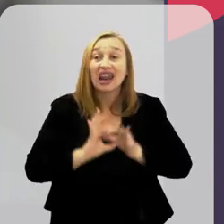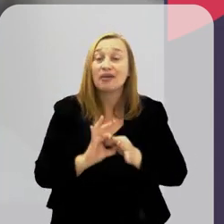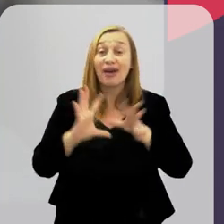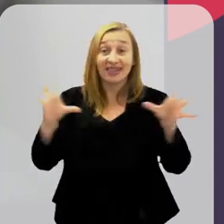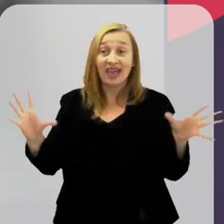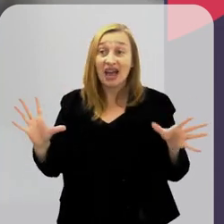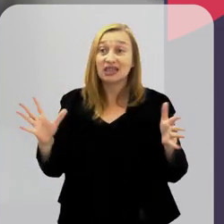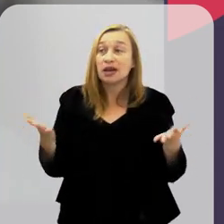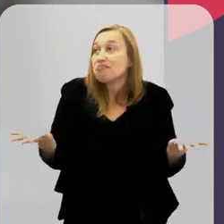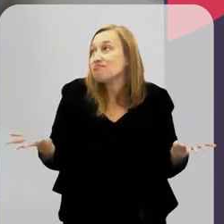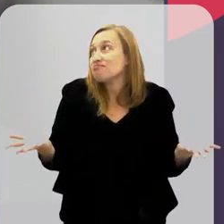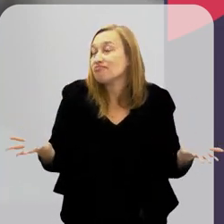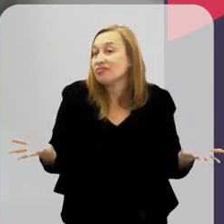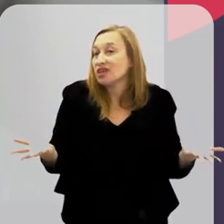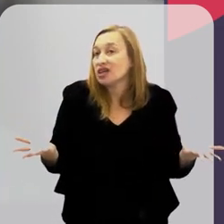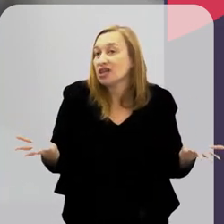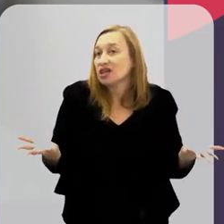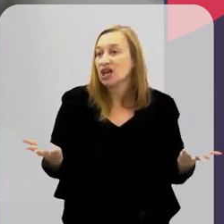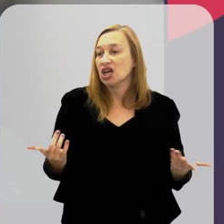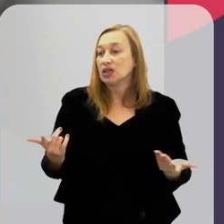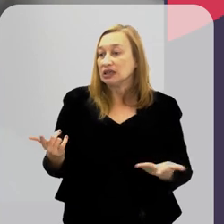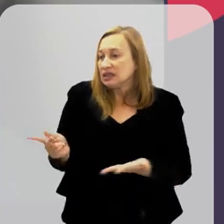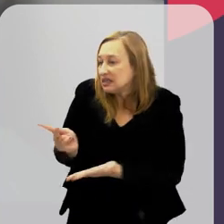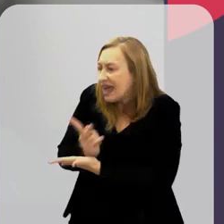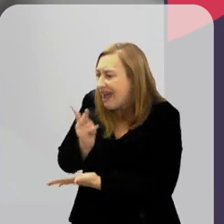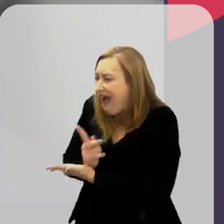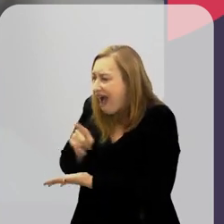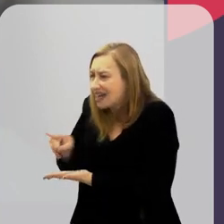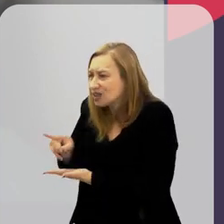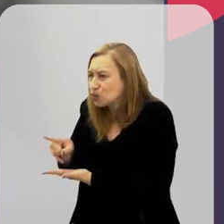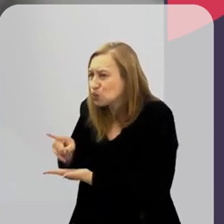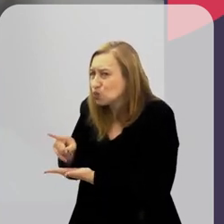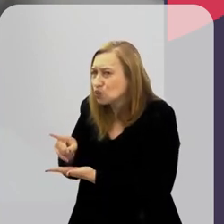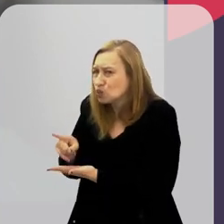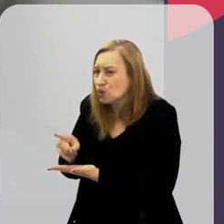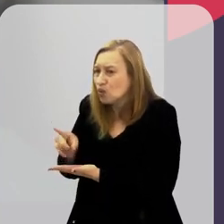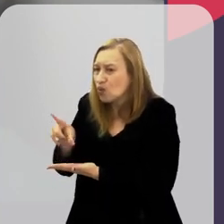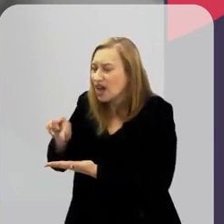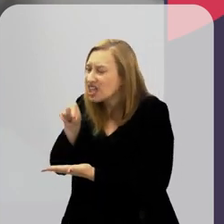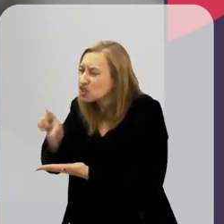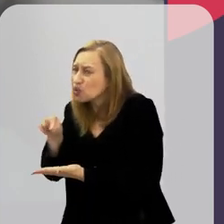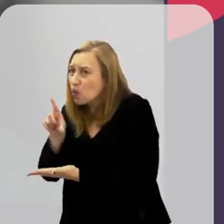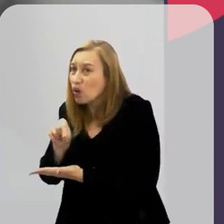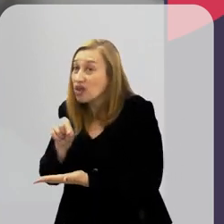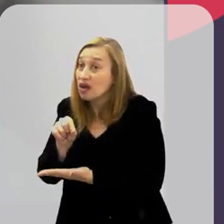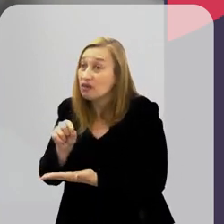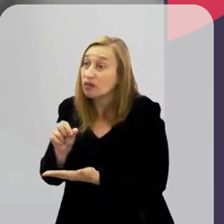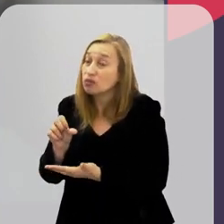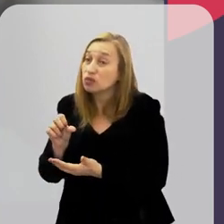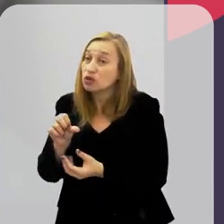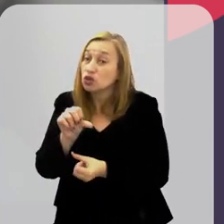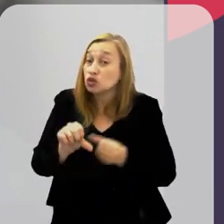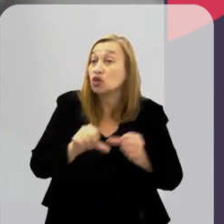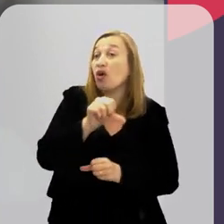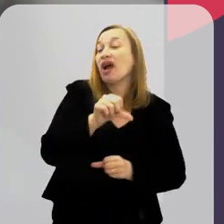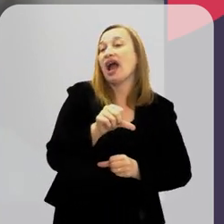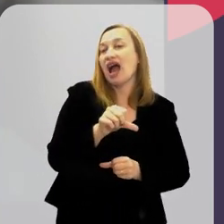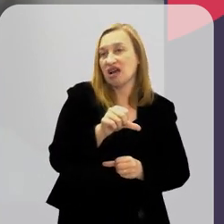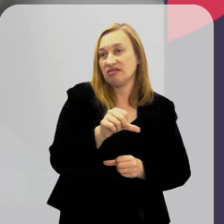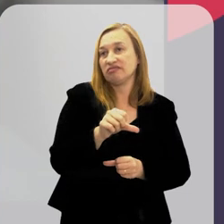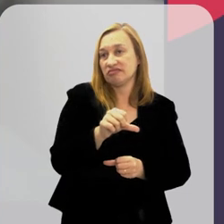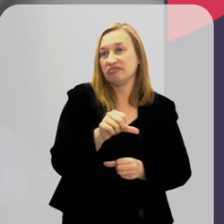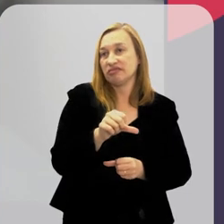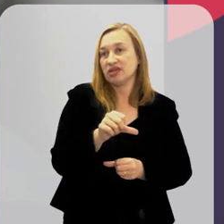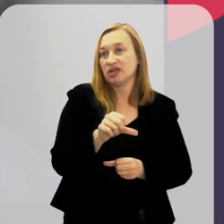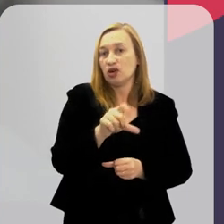tinham liberdade, inclusive, para quando algo não está dando certo com aquela tomada de decisão. Vamos tentar uma outra